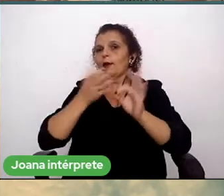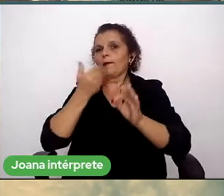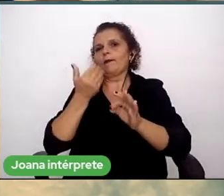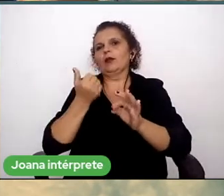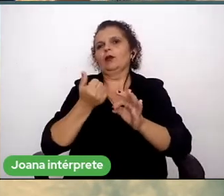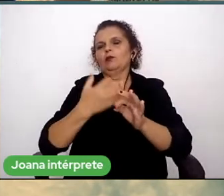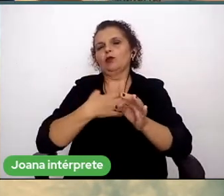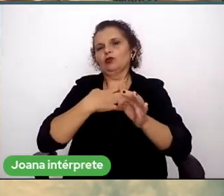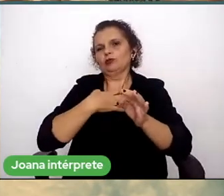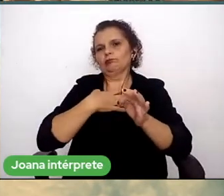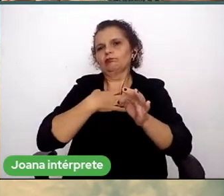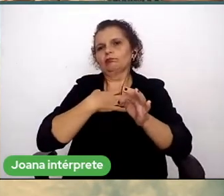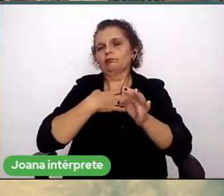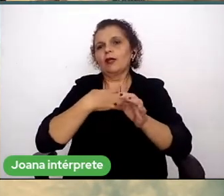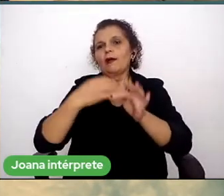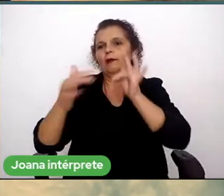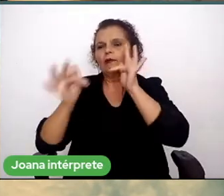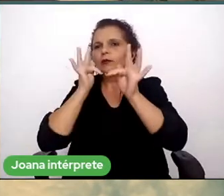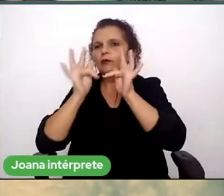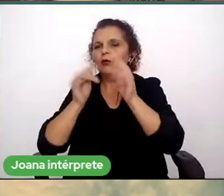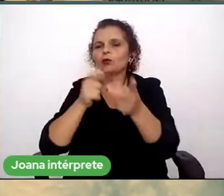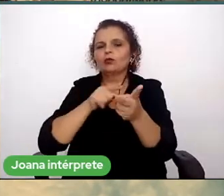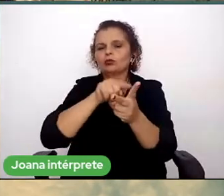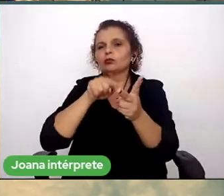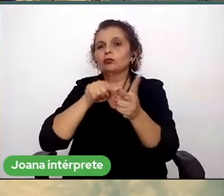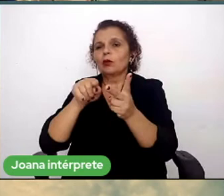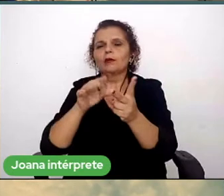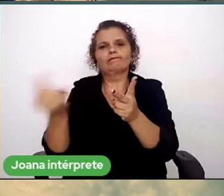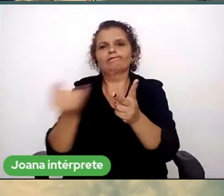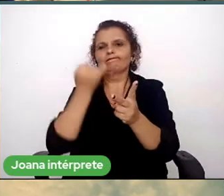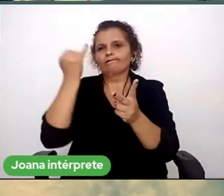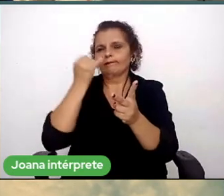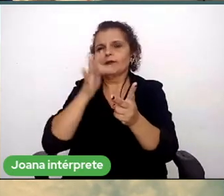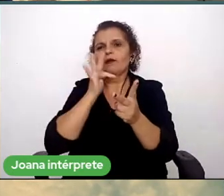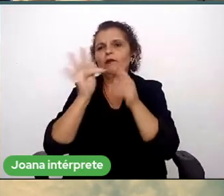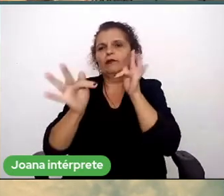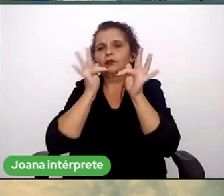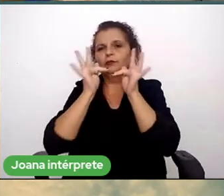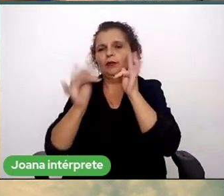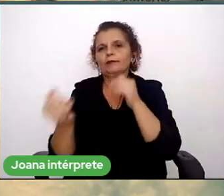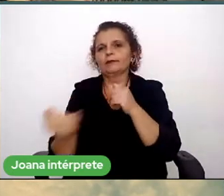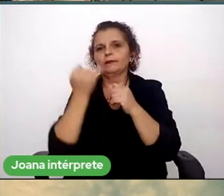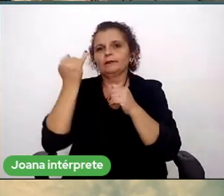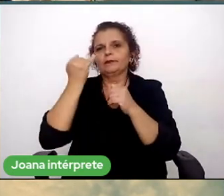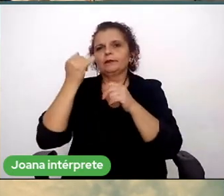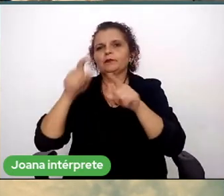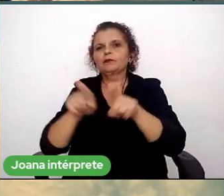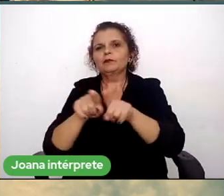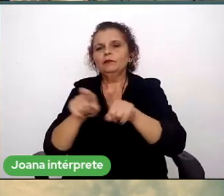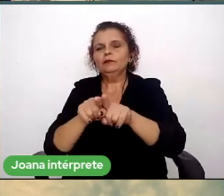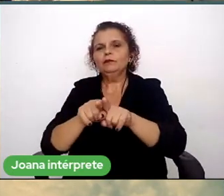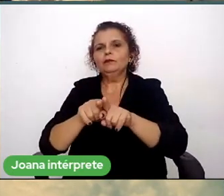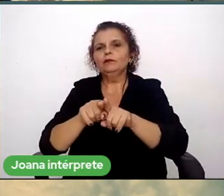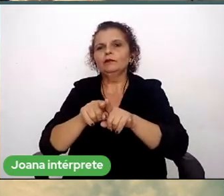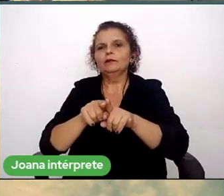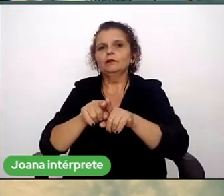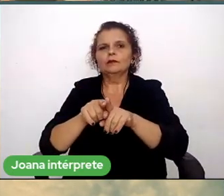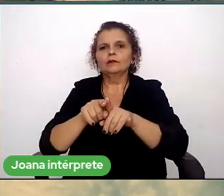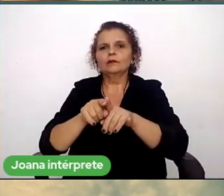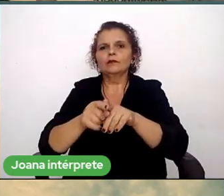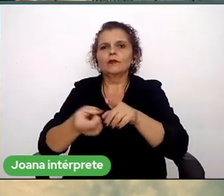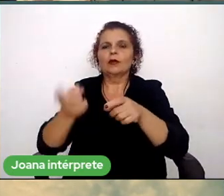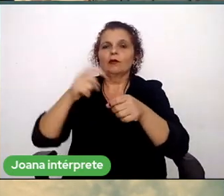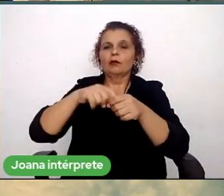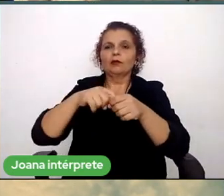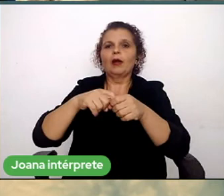comportamento eu fiz Me fala o que tiver que tinha forcefeedbak de ajuste parte aí da nossa cultura de desenvolvimento de sócio e eu volto a volta palavra trabalho